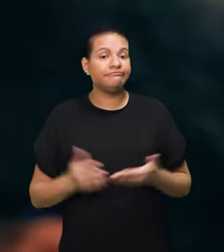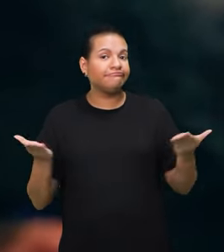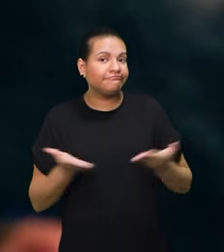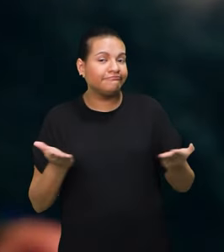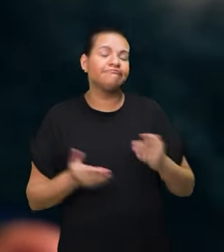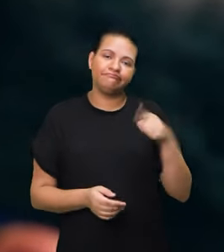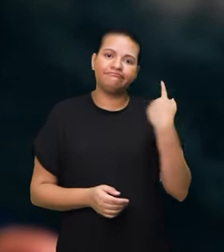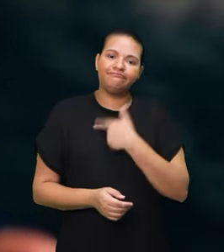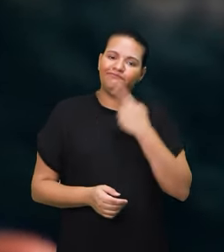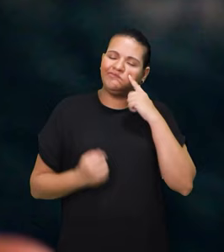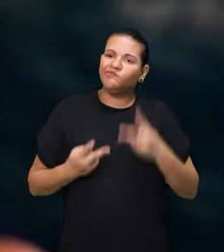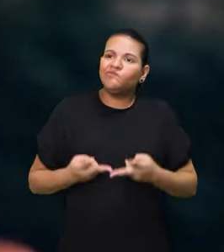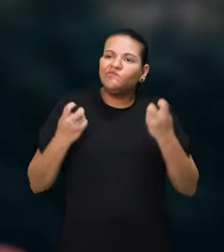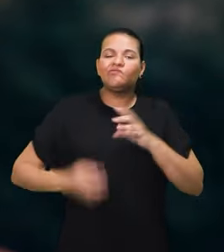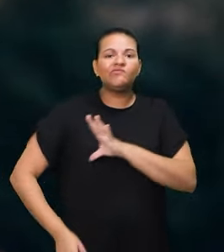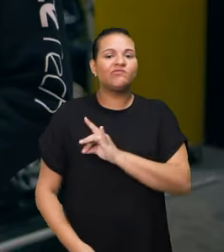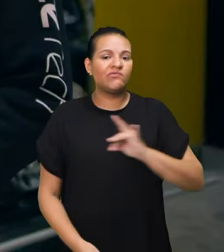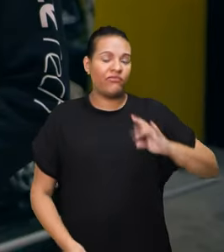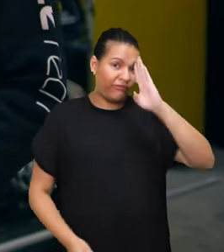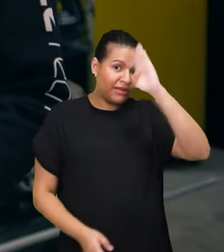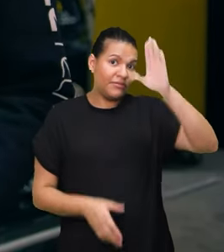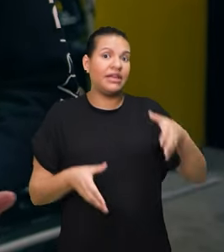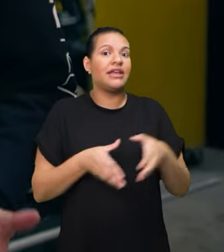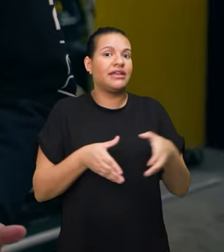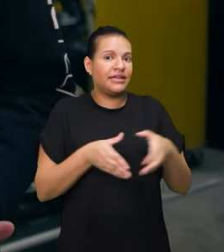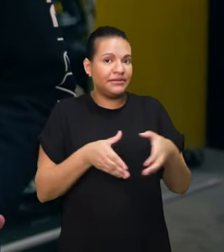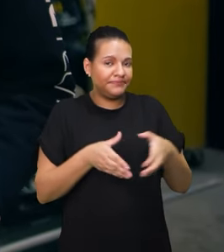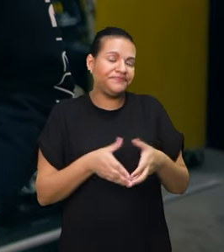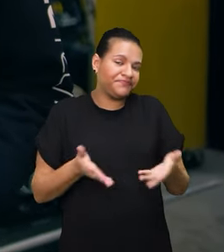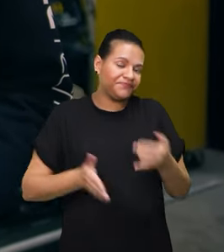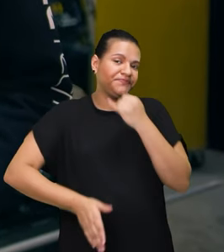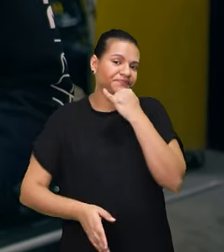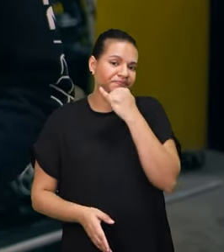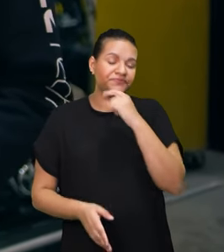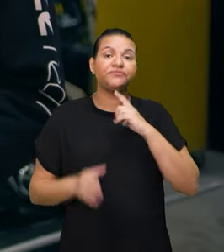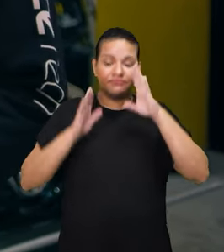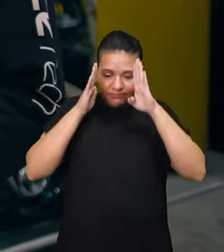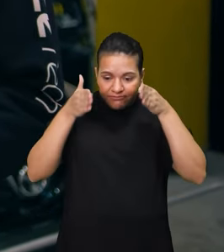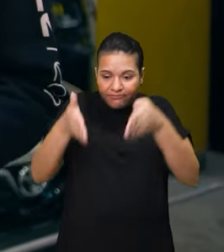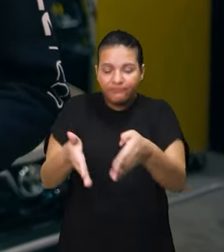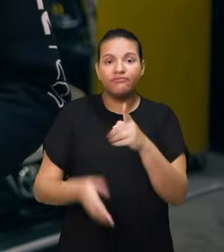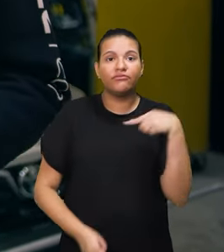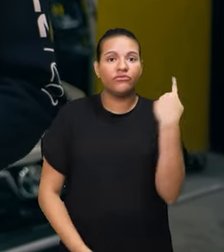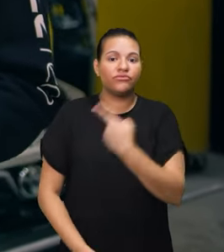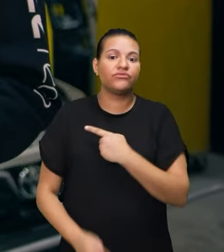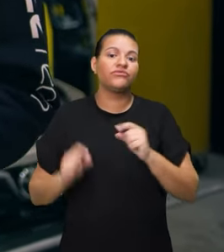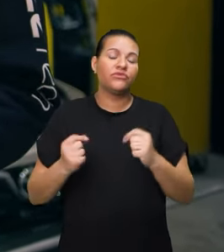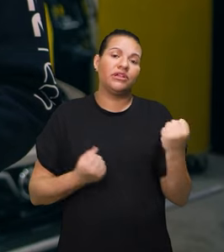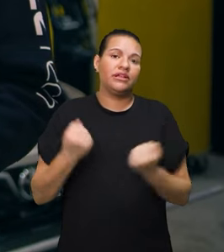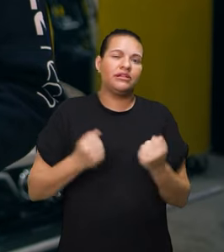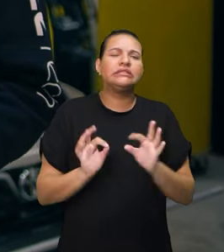promotor é de Quem produz o carro e muito principalmente da equipe então assim J diretor técnico